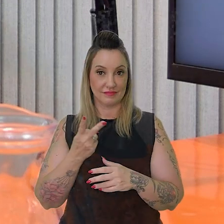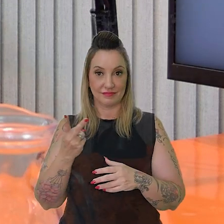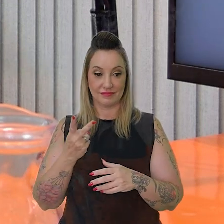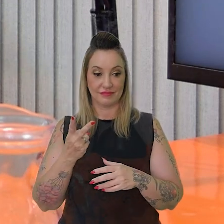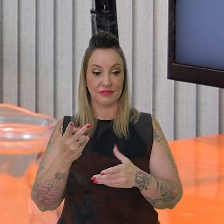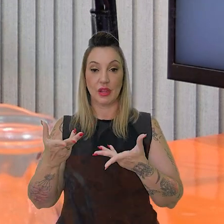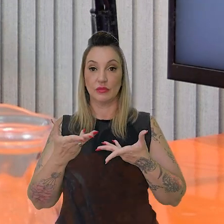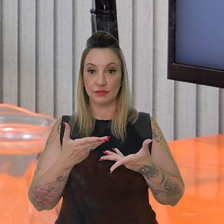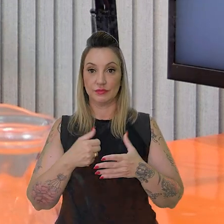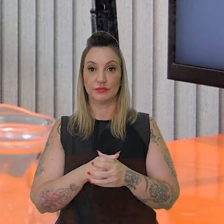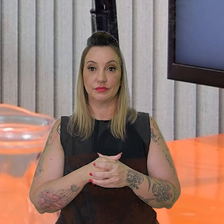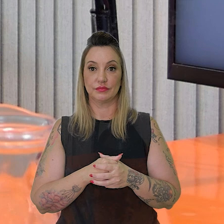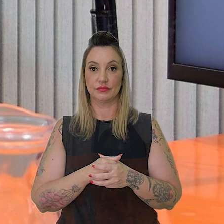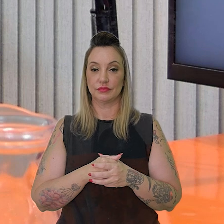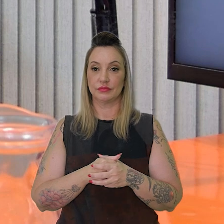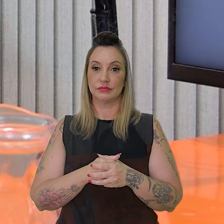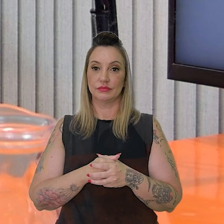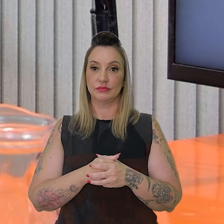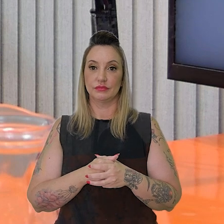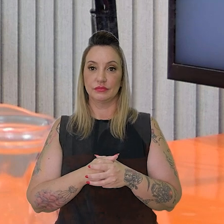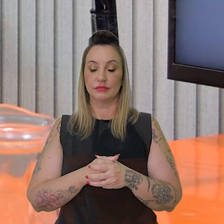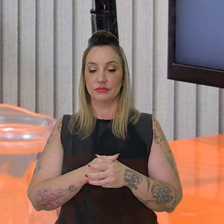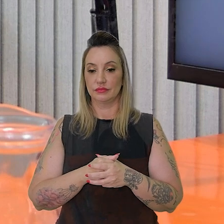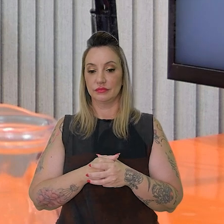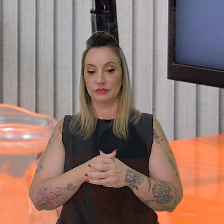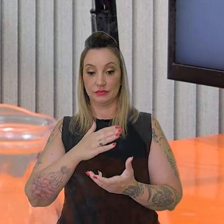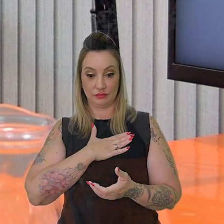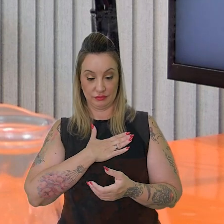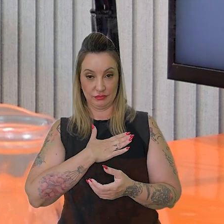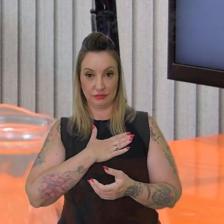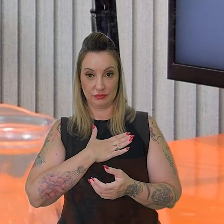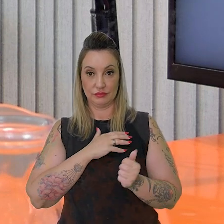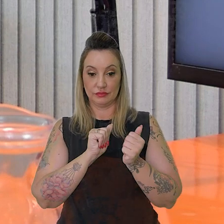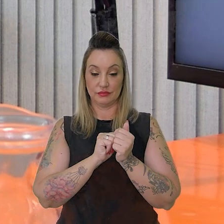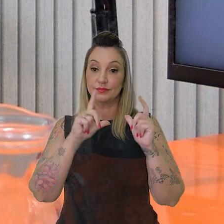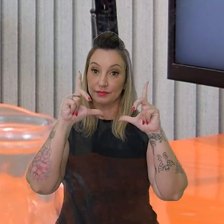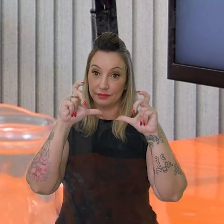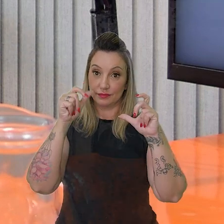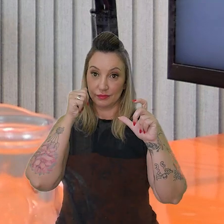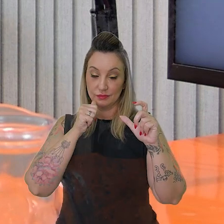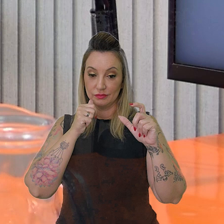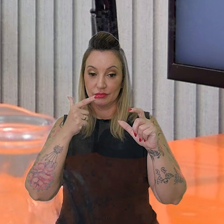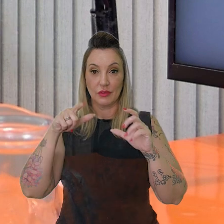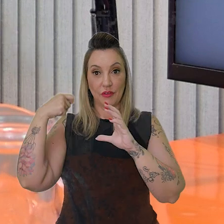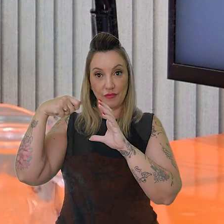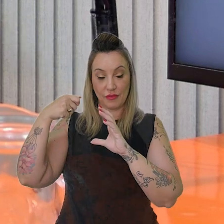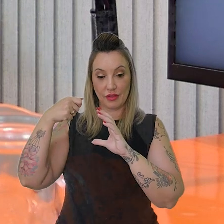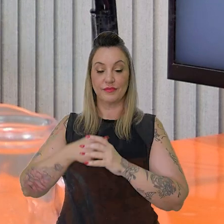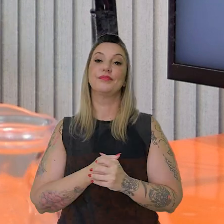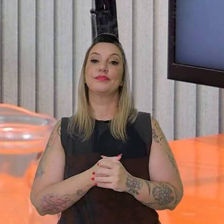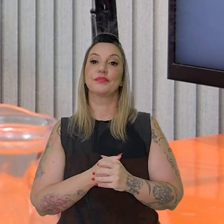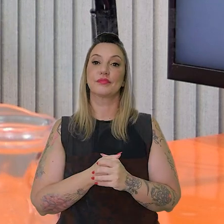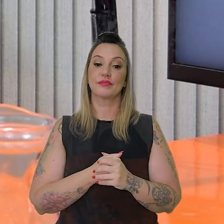ambas E aí ela convidou eh a mim mais a a fotógrafa e uma vídeo